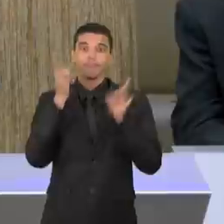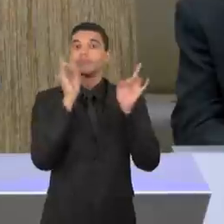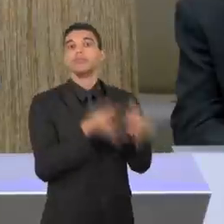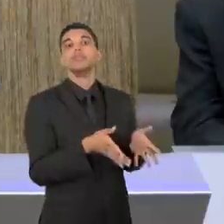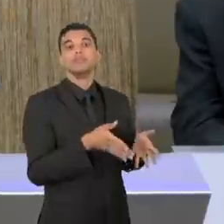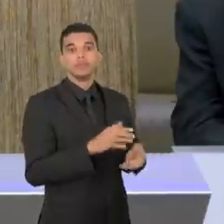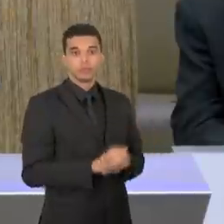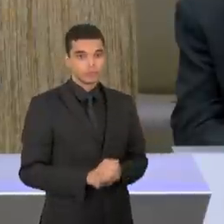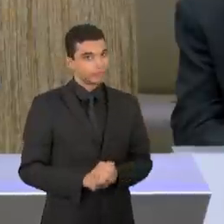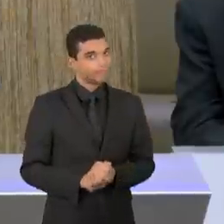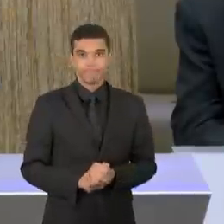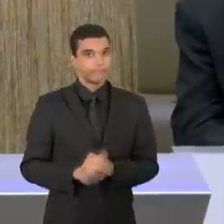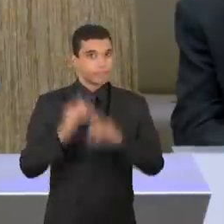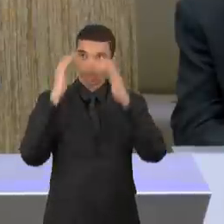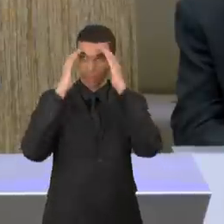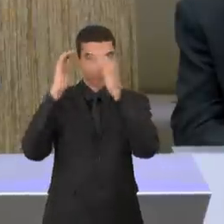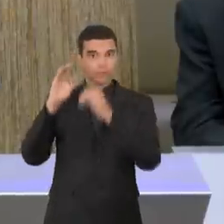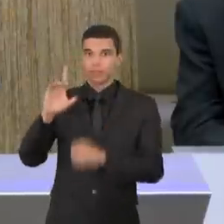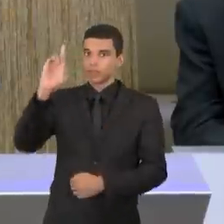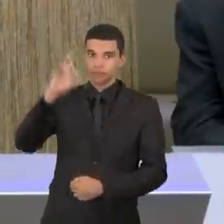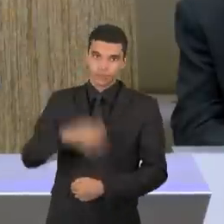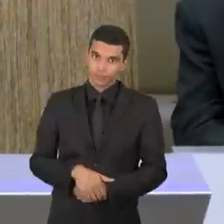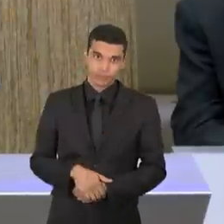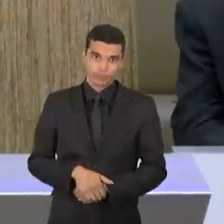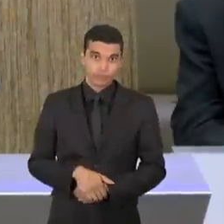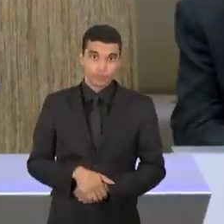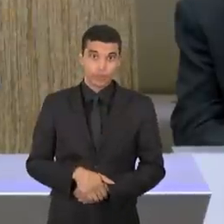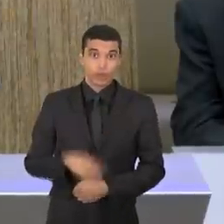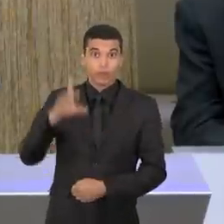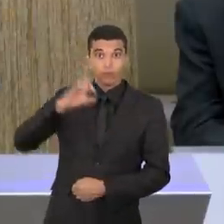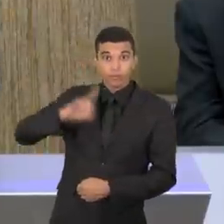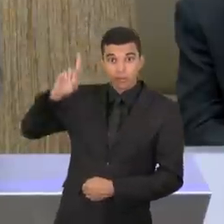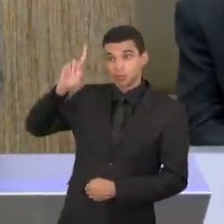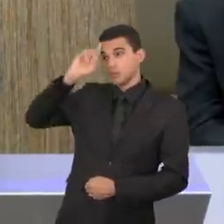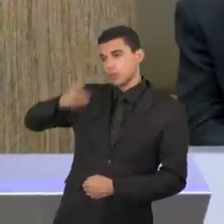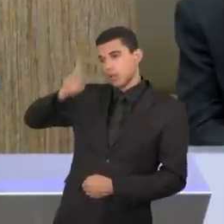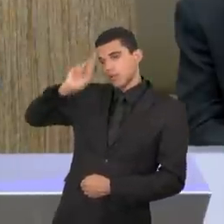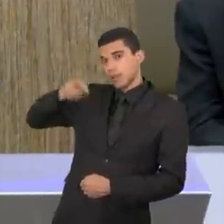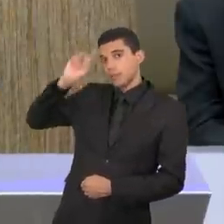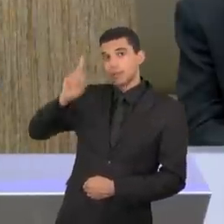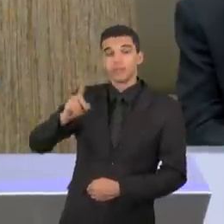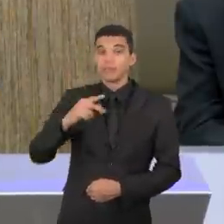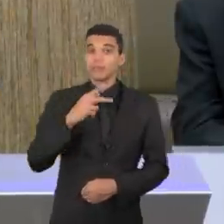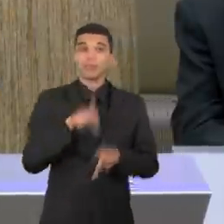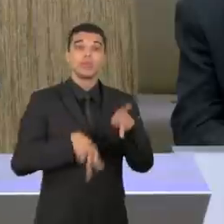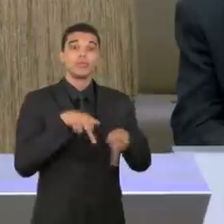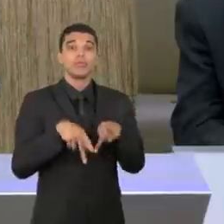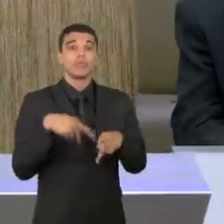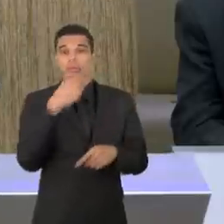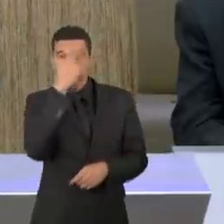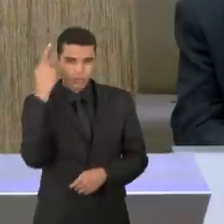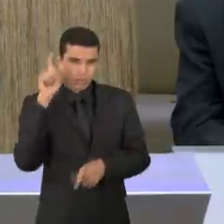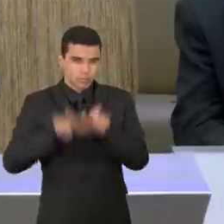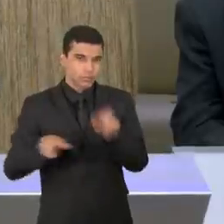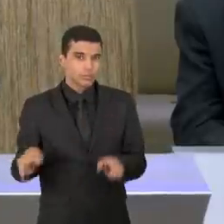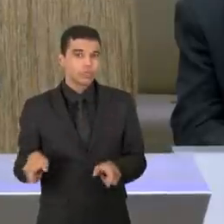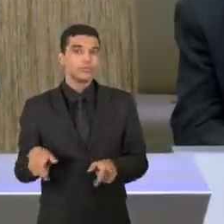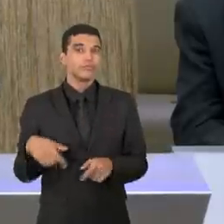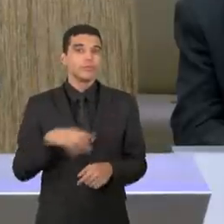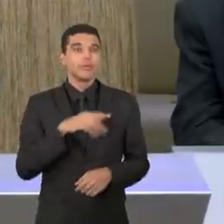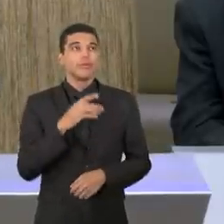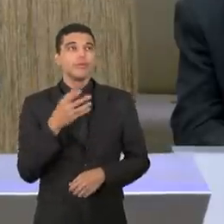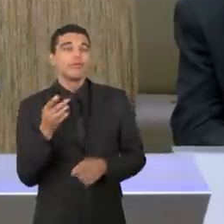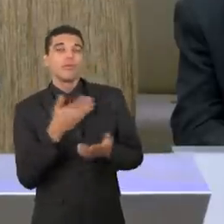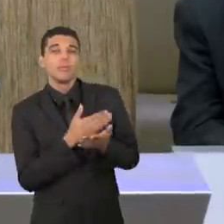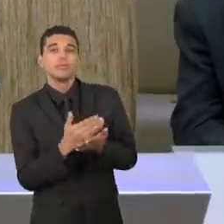se comprometeram com Deus de obedecer os mandamentos, estatutos, mas foram deixando devagarinho